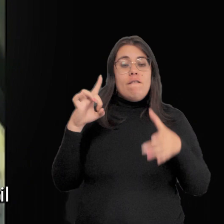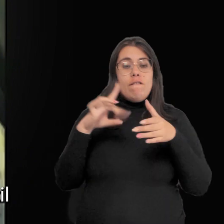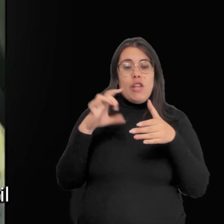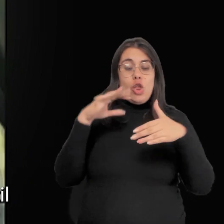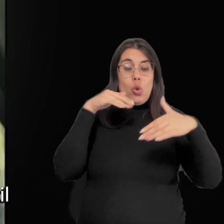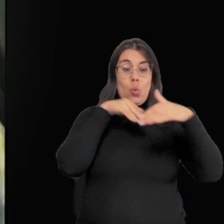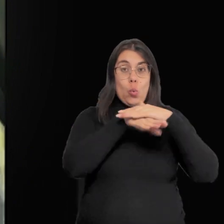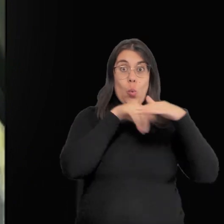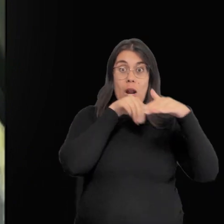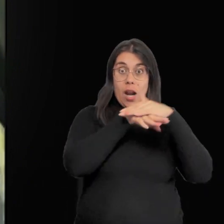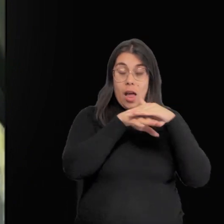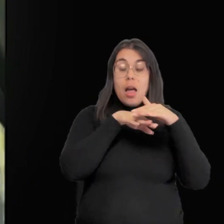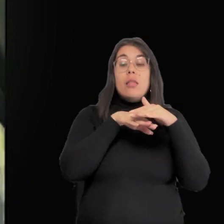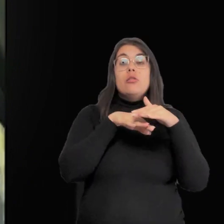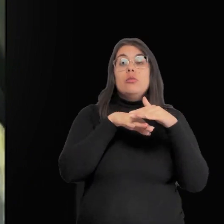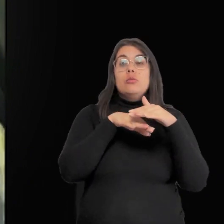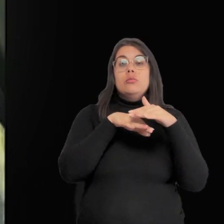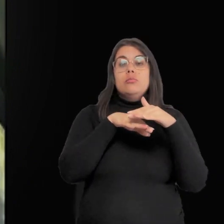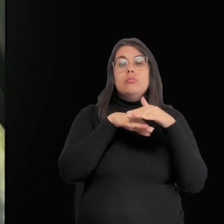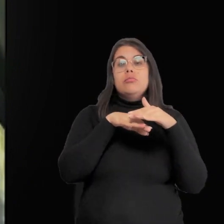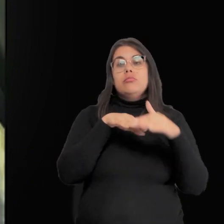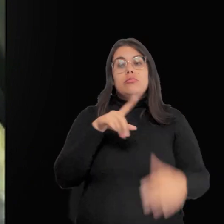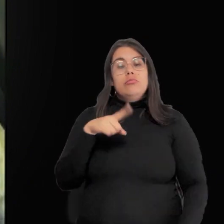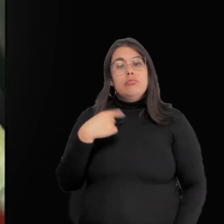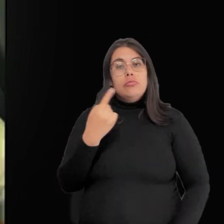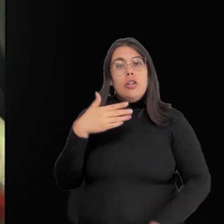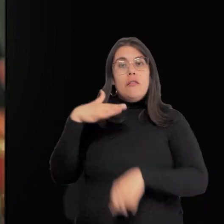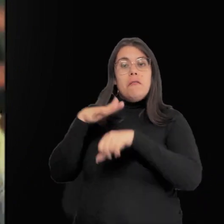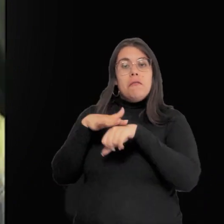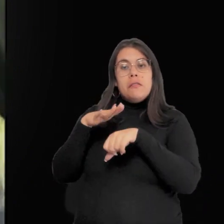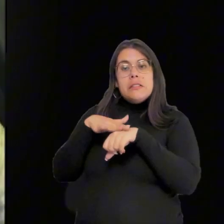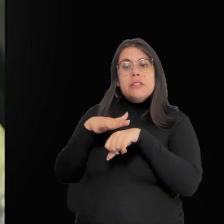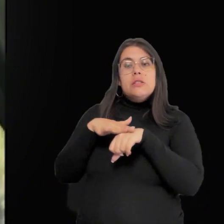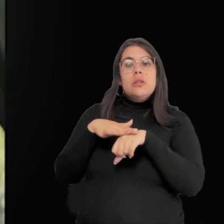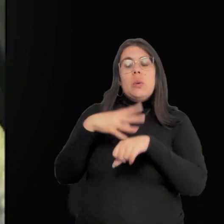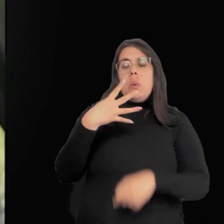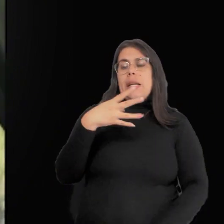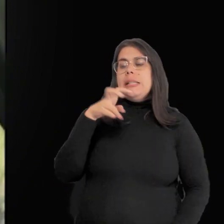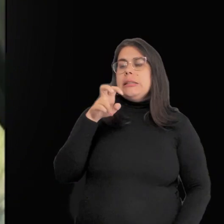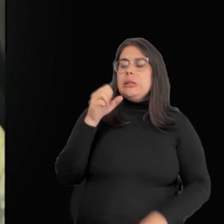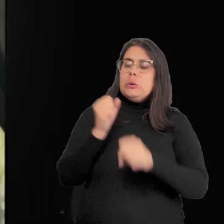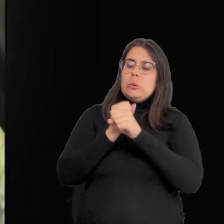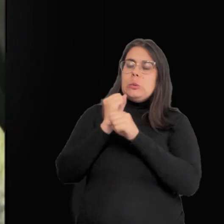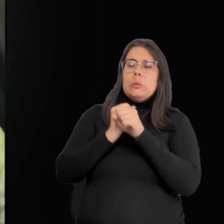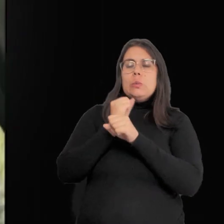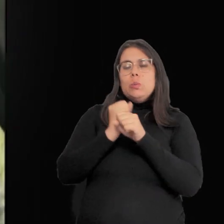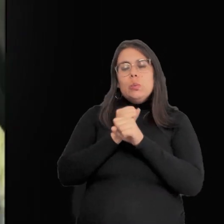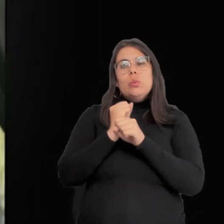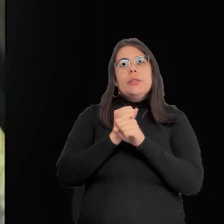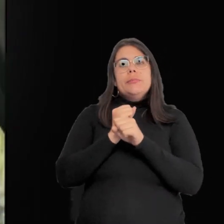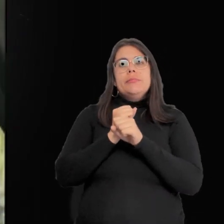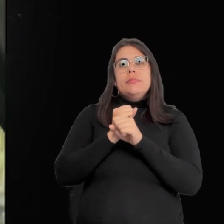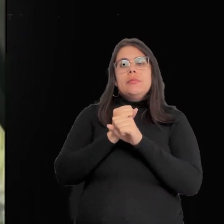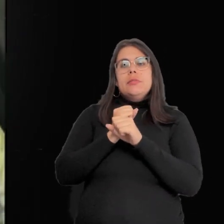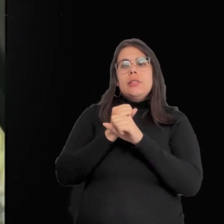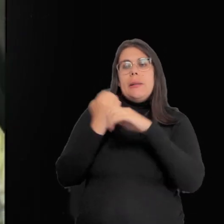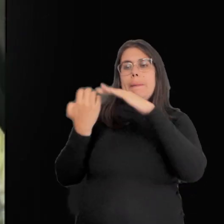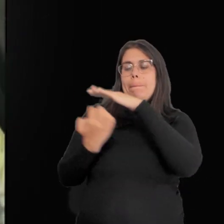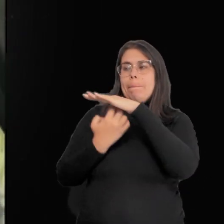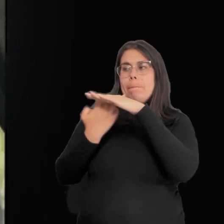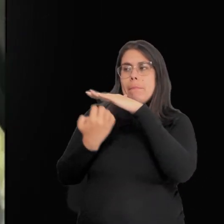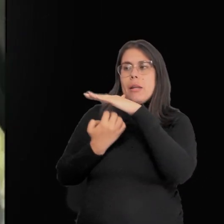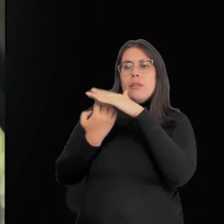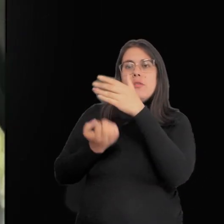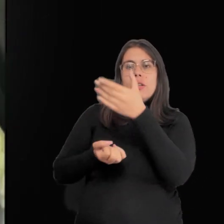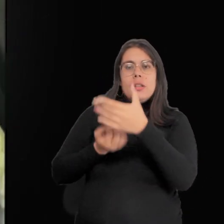de Vidrotil e fazemos desde há 45 anos, desde quando a empresa